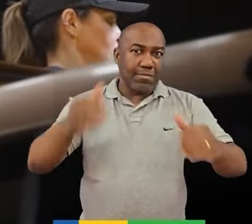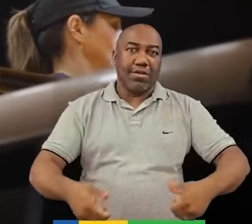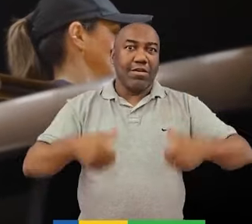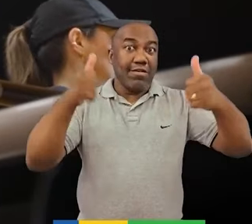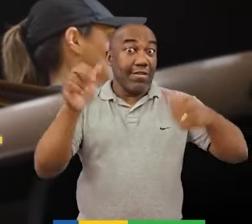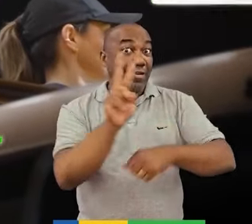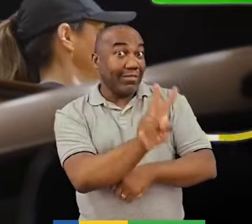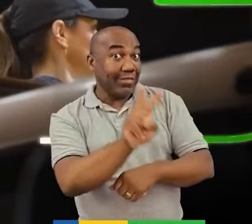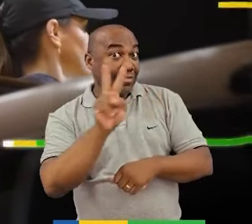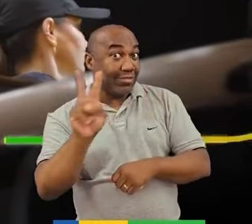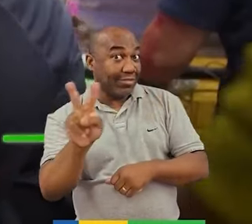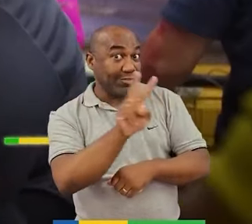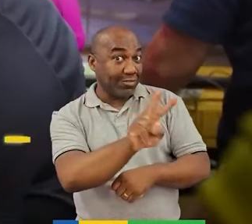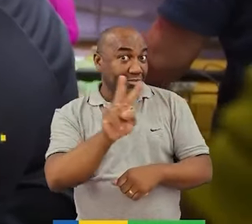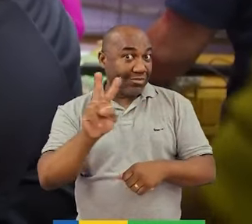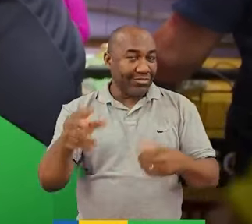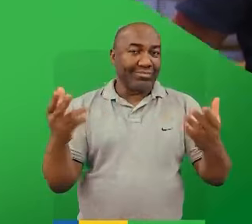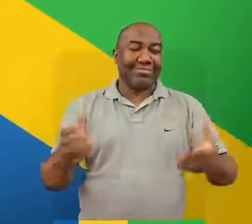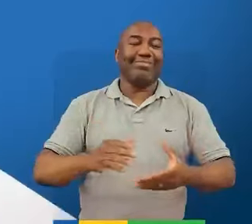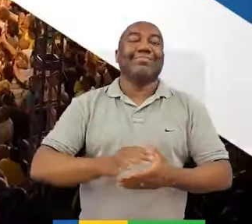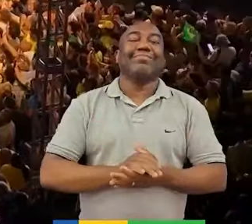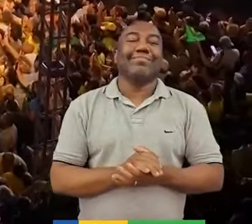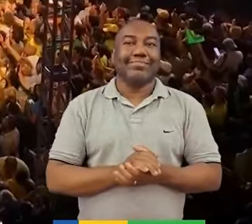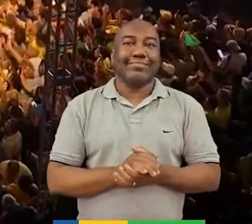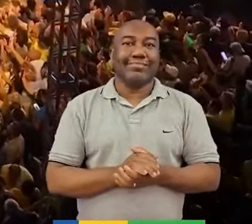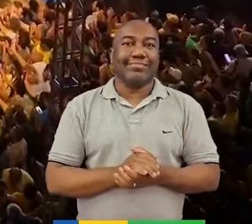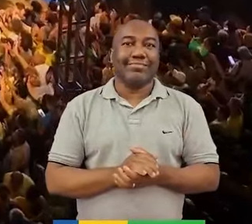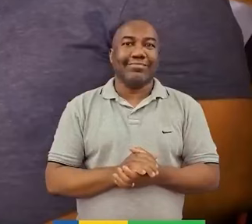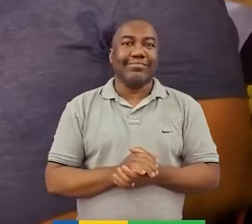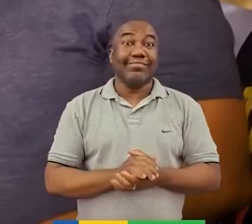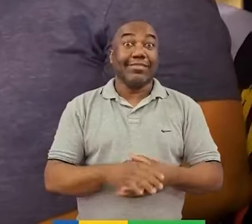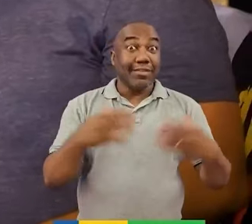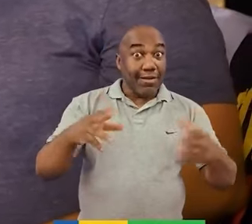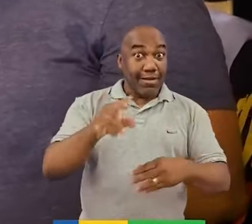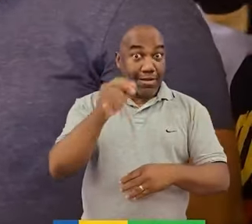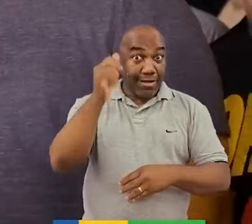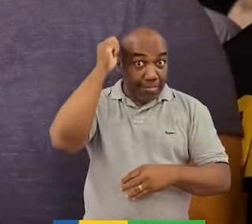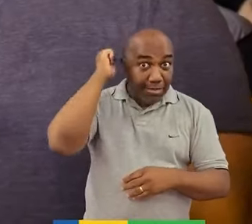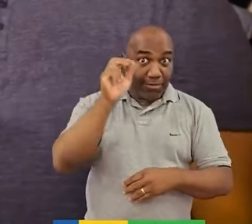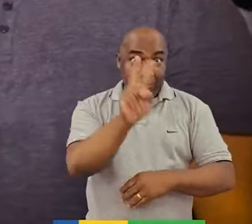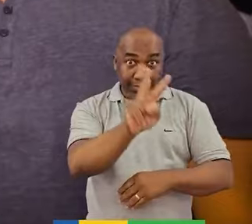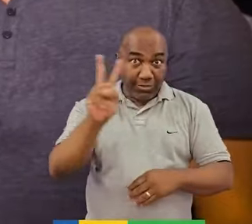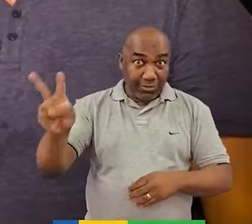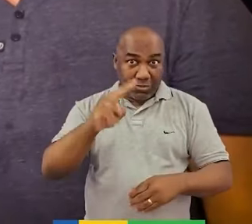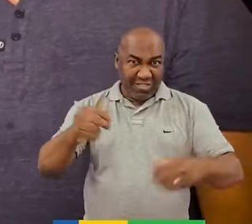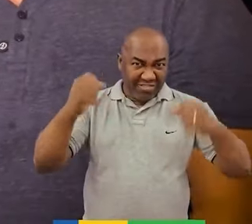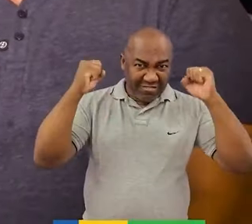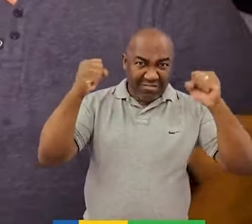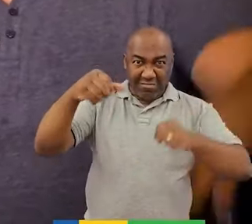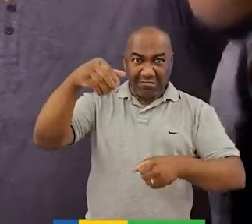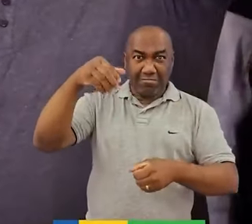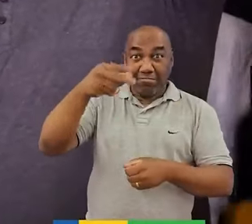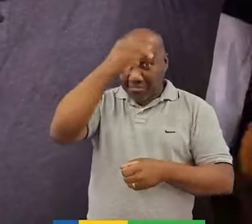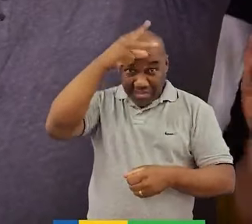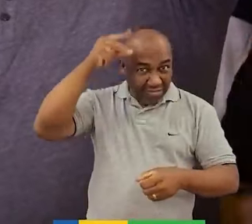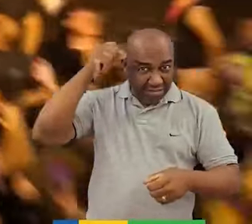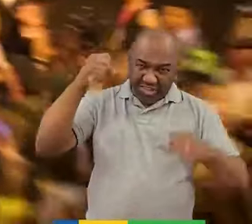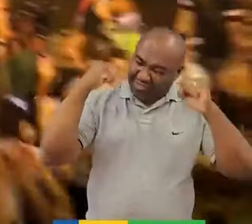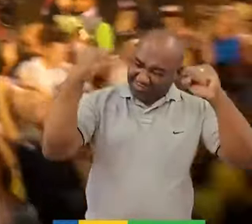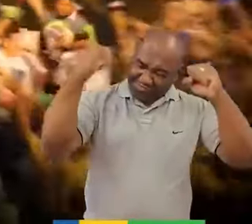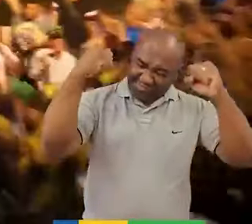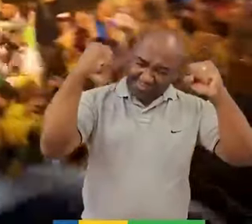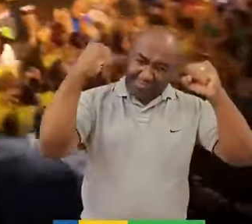Cuiabá é 22. Abílio 22, é Abílio prefeito.